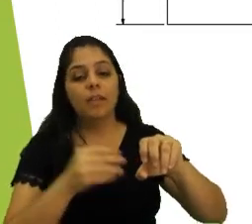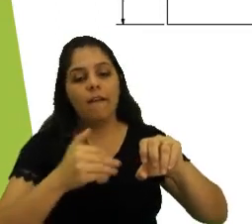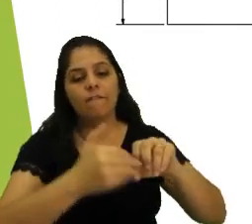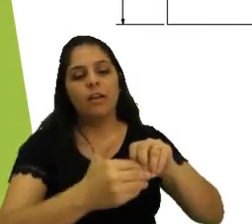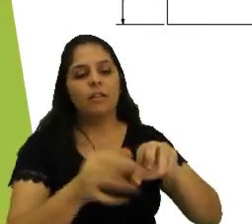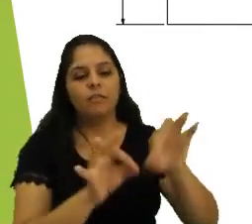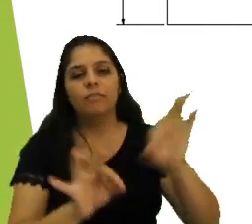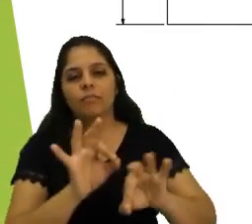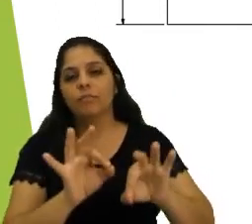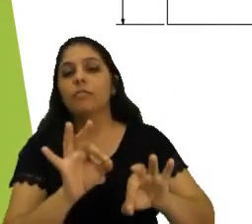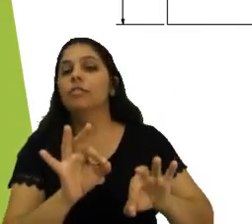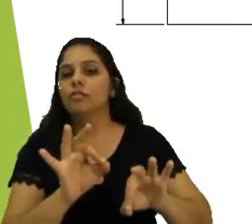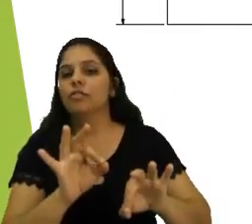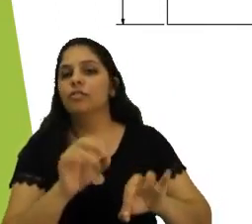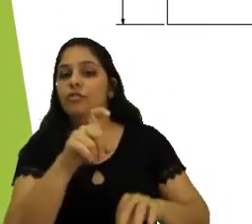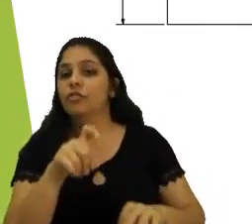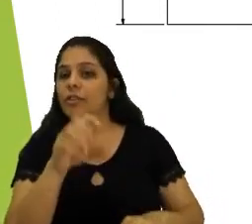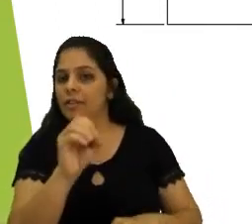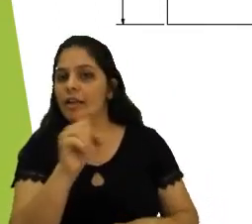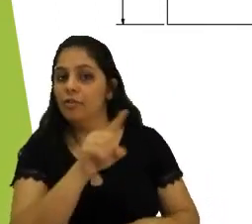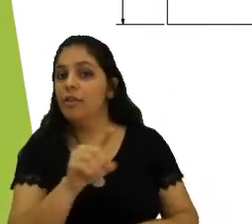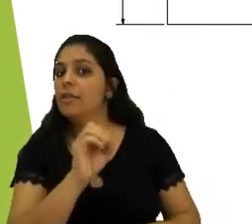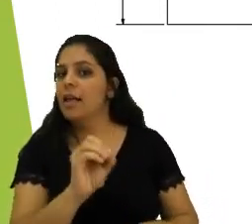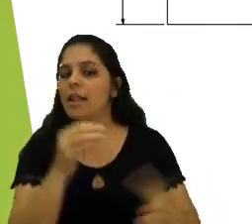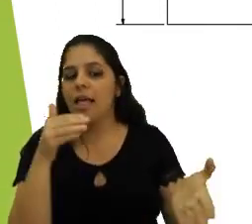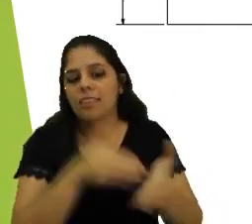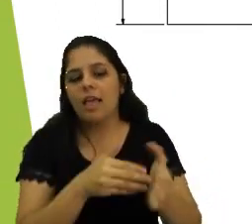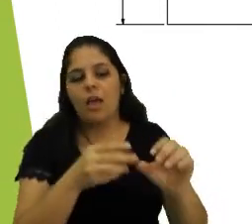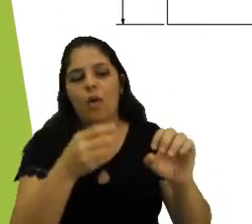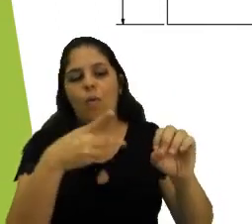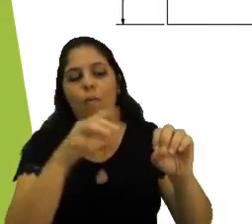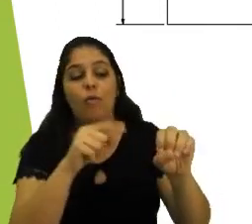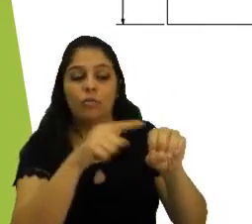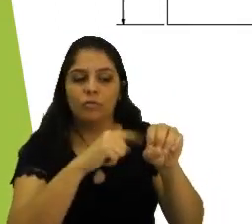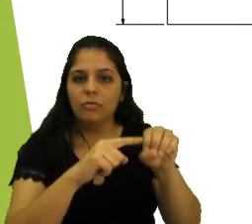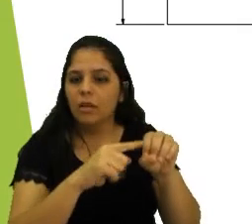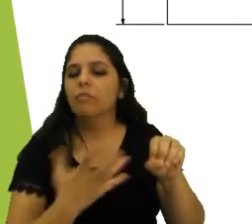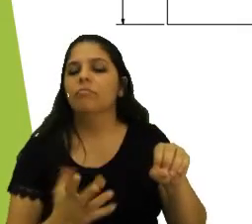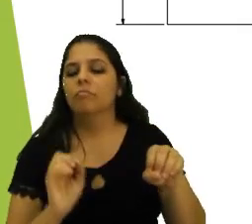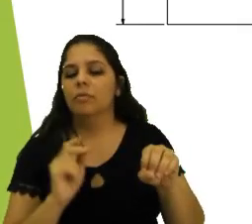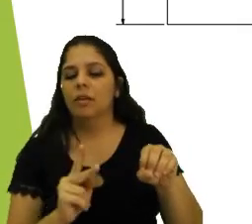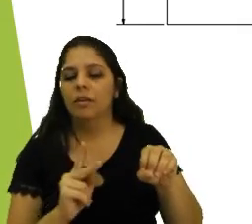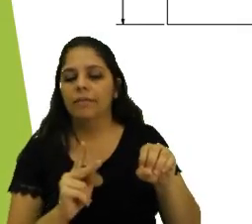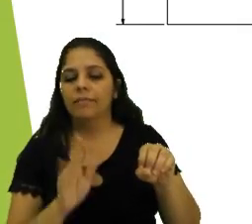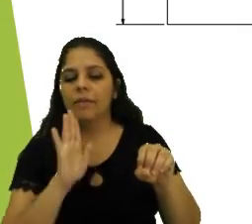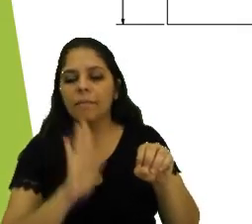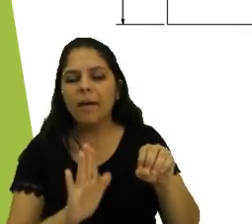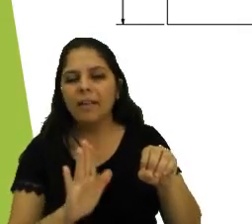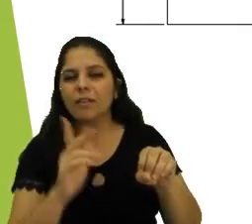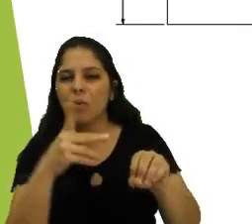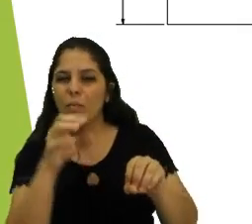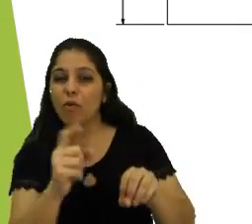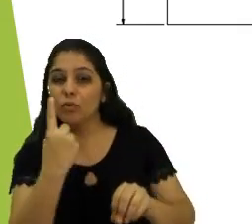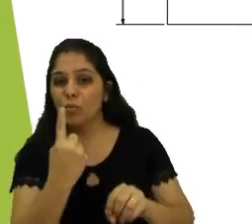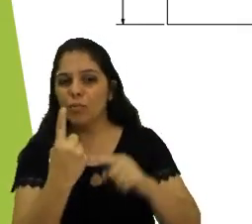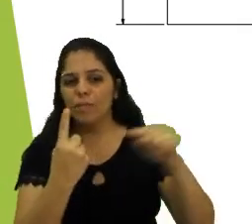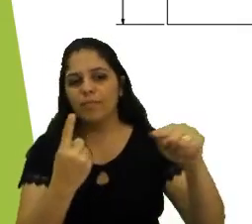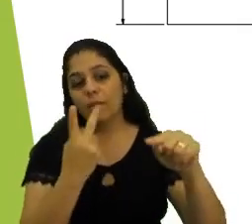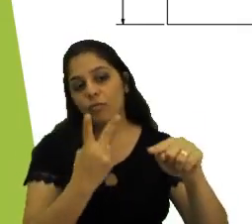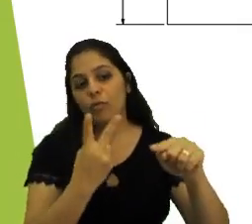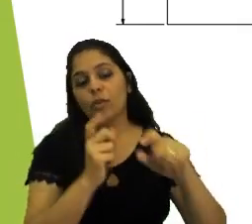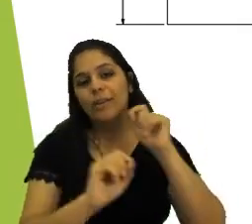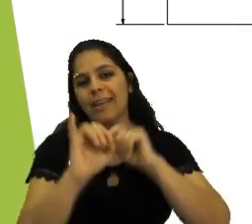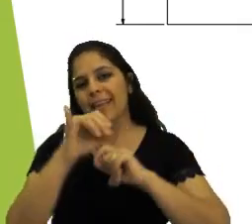e Z0 até o ponto 0 aqui, né, no ponto 1, tá? Agora, do ponto 1 ao ponto 2, ele seria uma